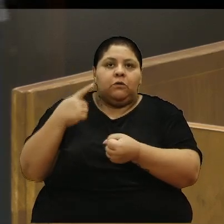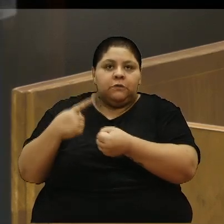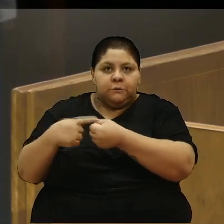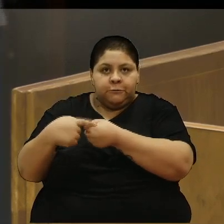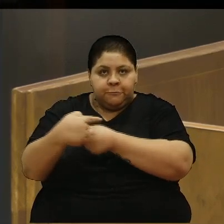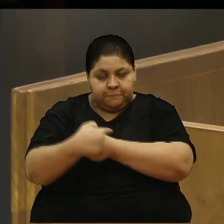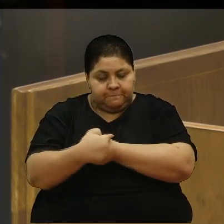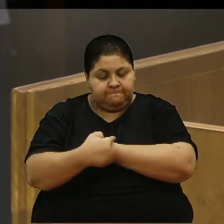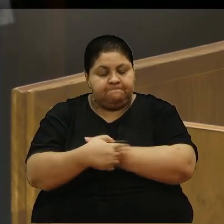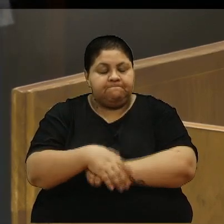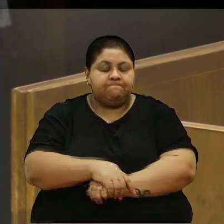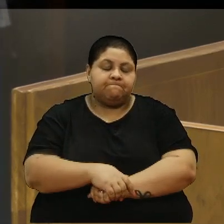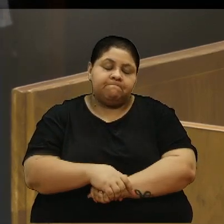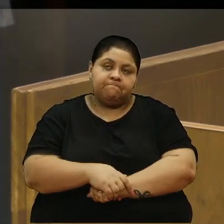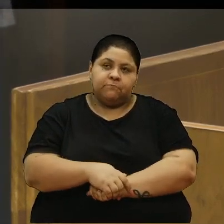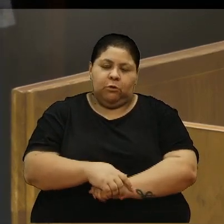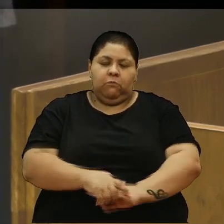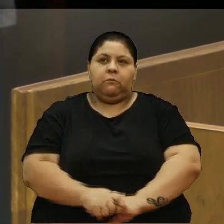para que